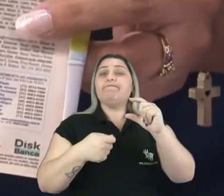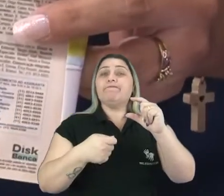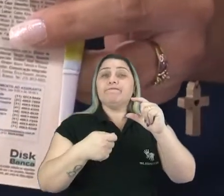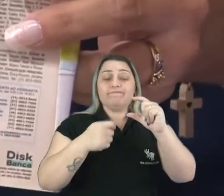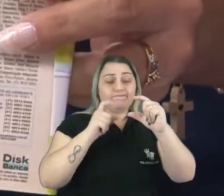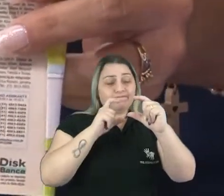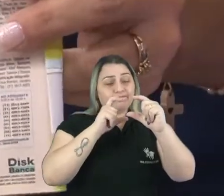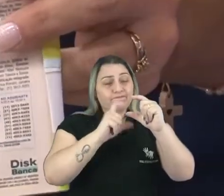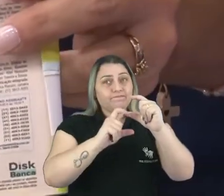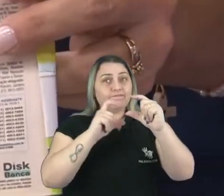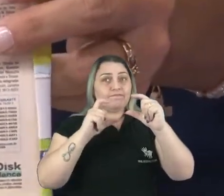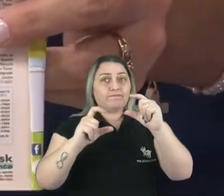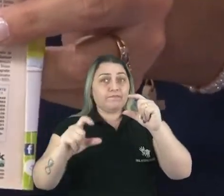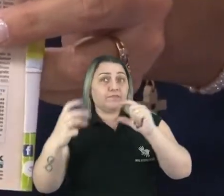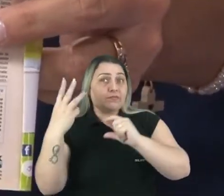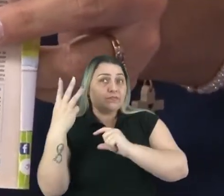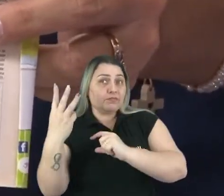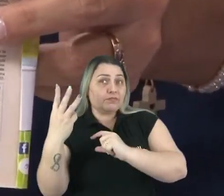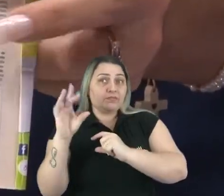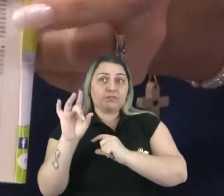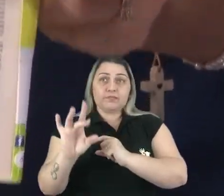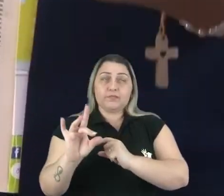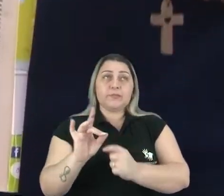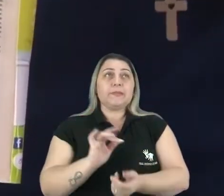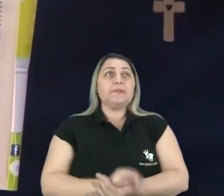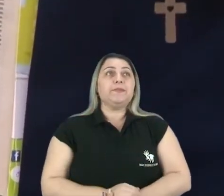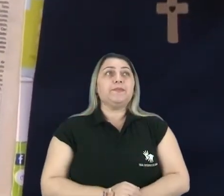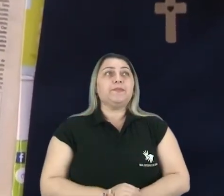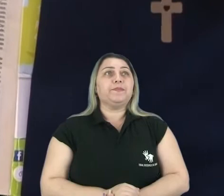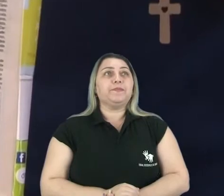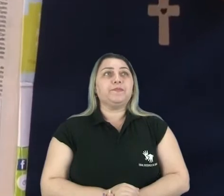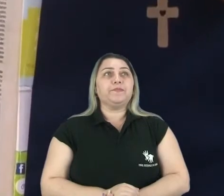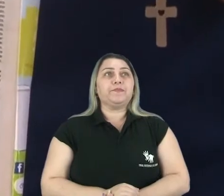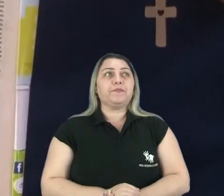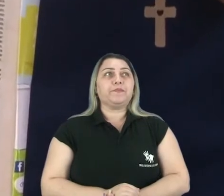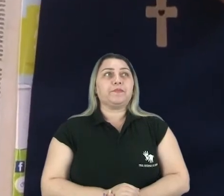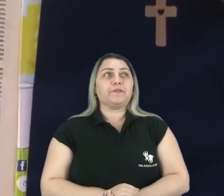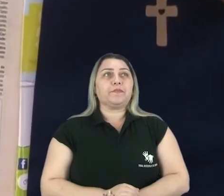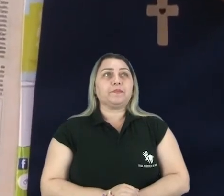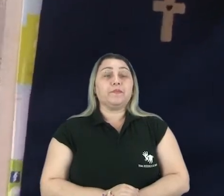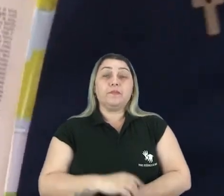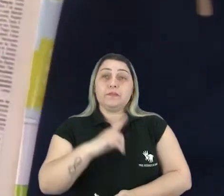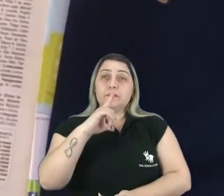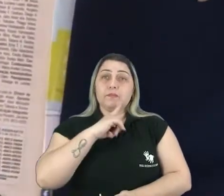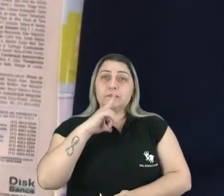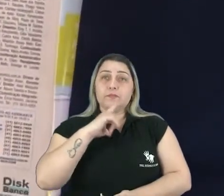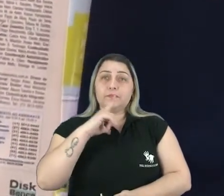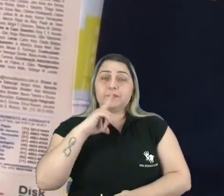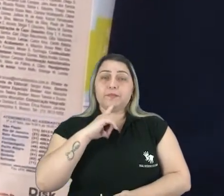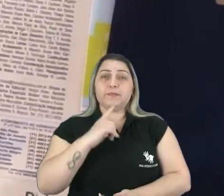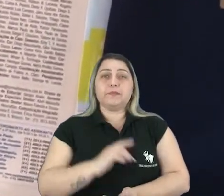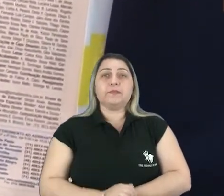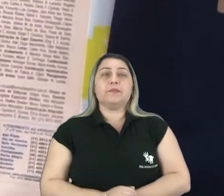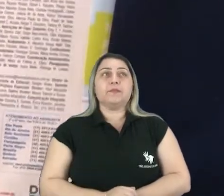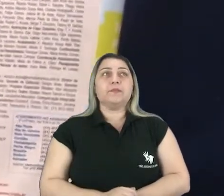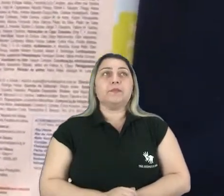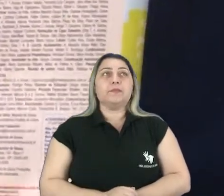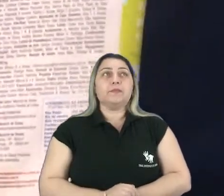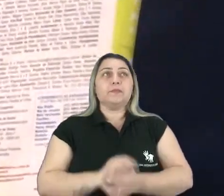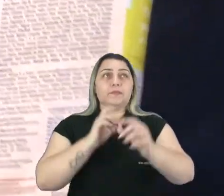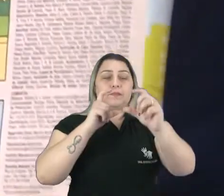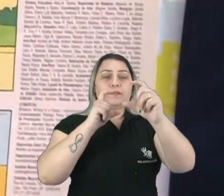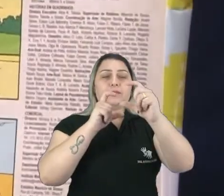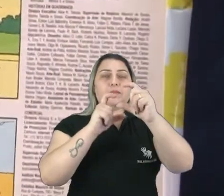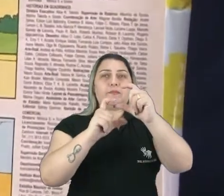Tá? Então, aqui nós temos a tirinha. Eu vou ler para vocês. Vamos aqui no